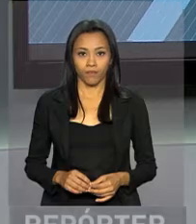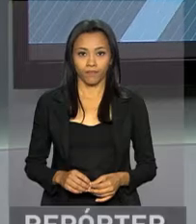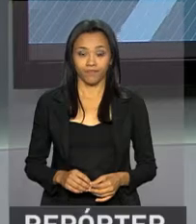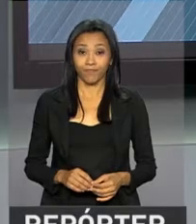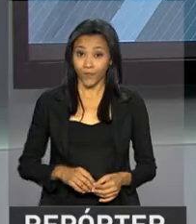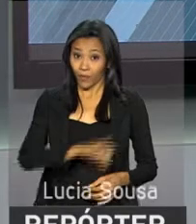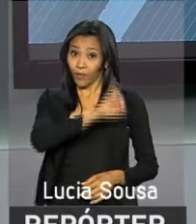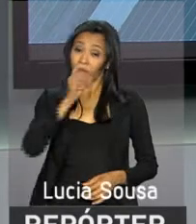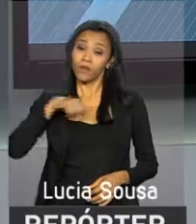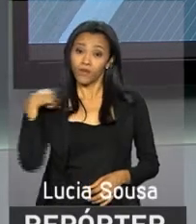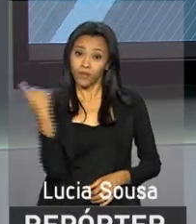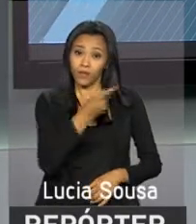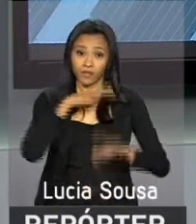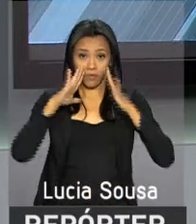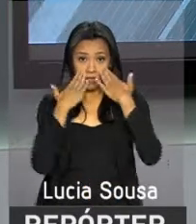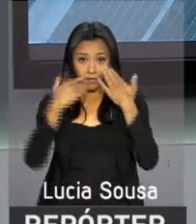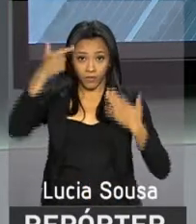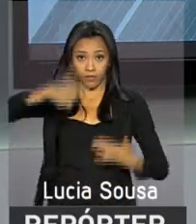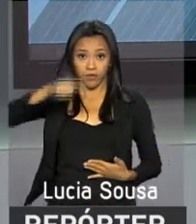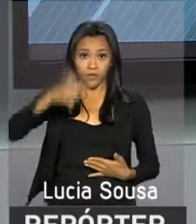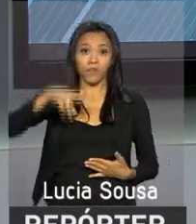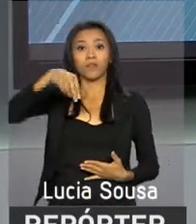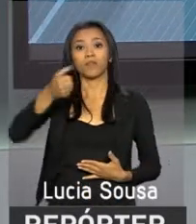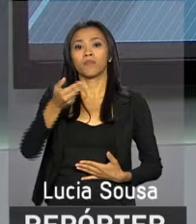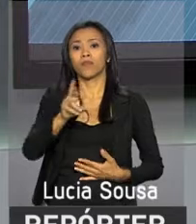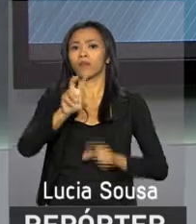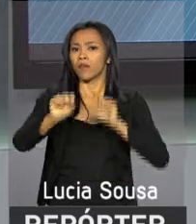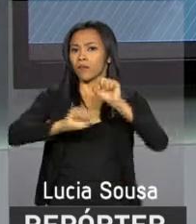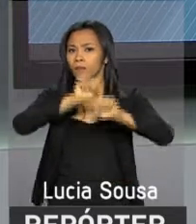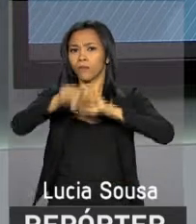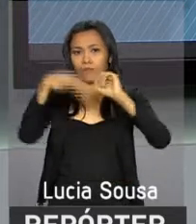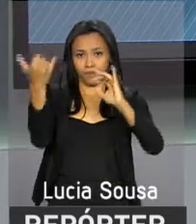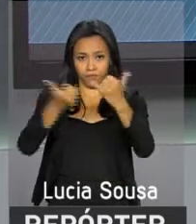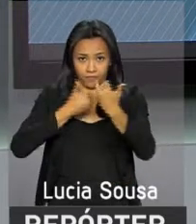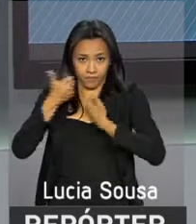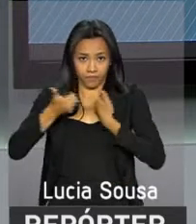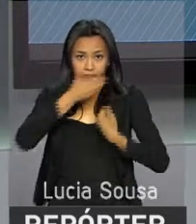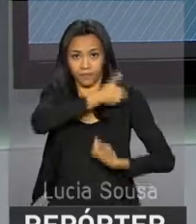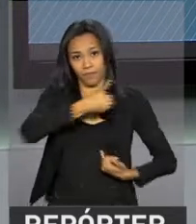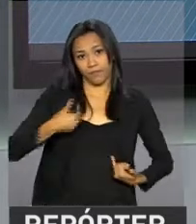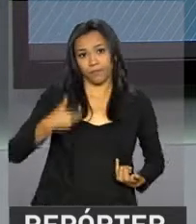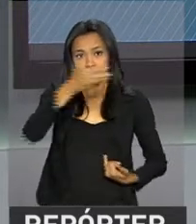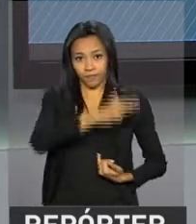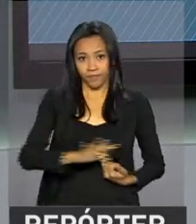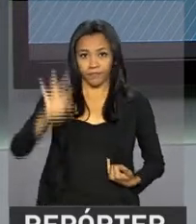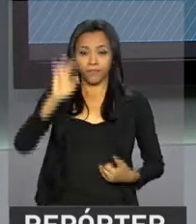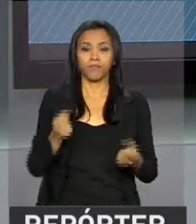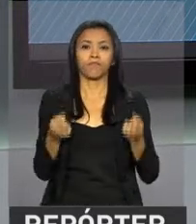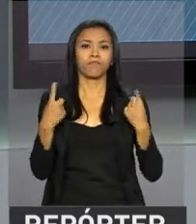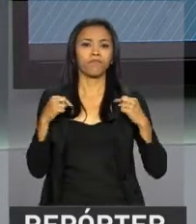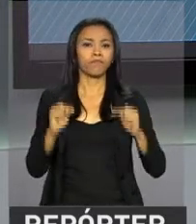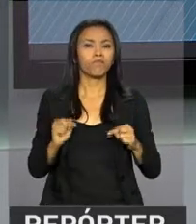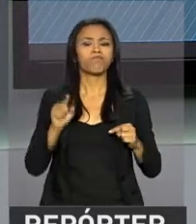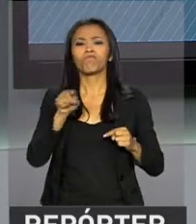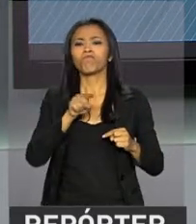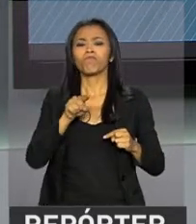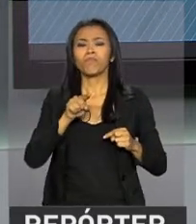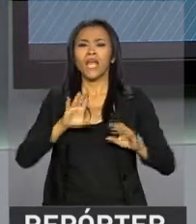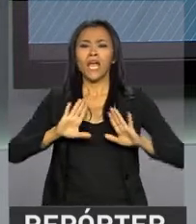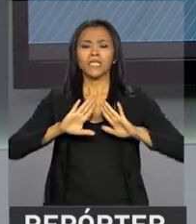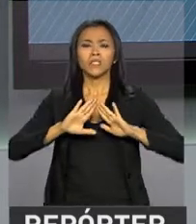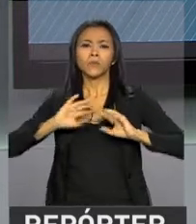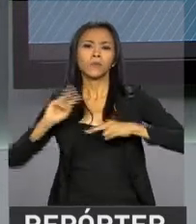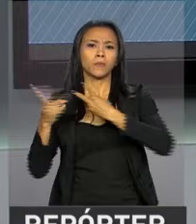olá estamos de volta com repórter nbr as notícias do governo federal às instituições prisionais